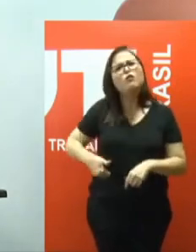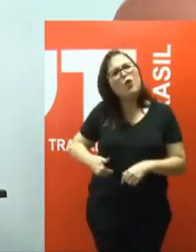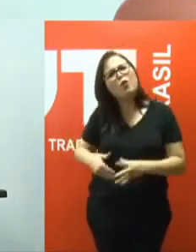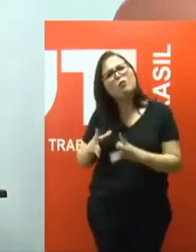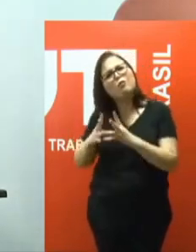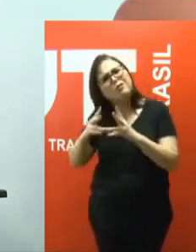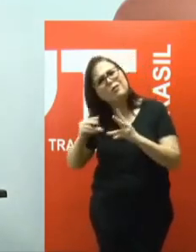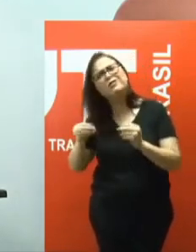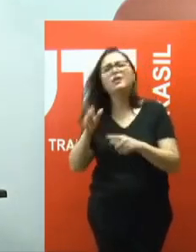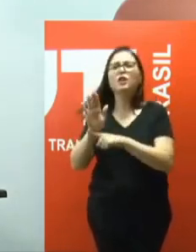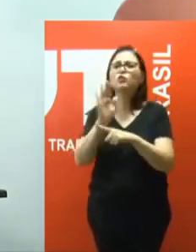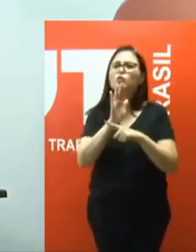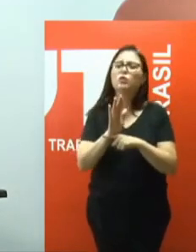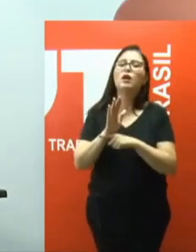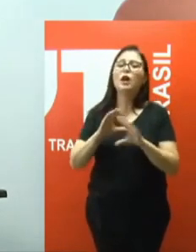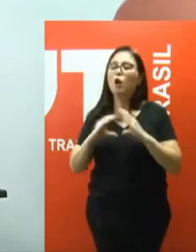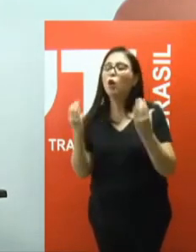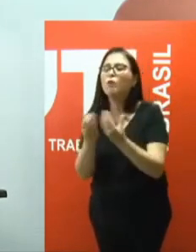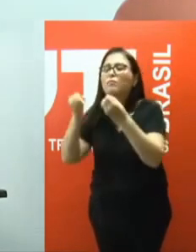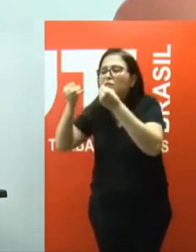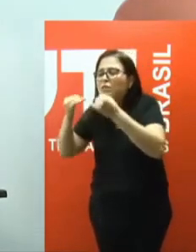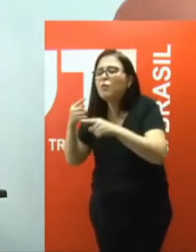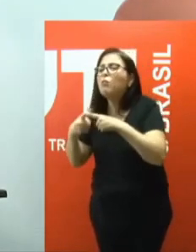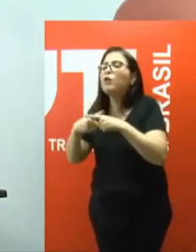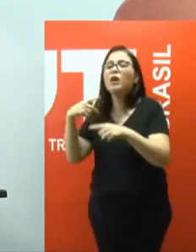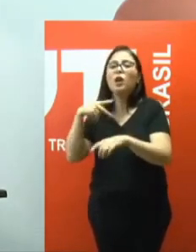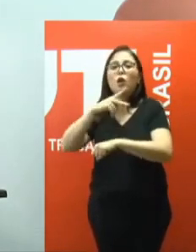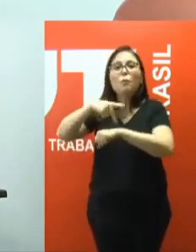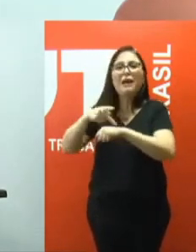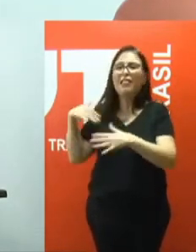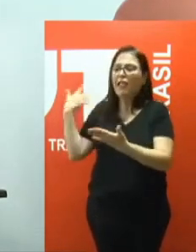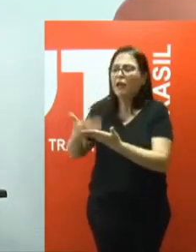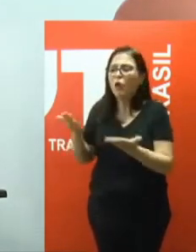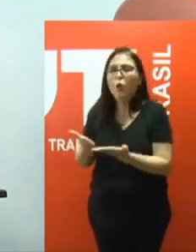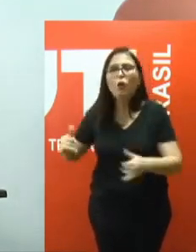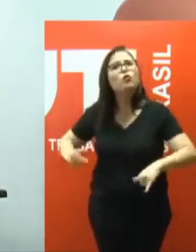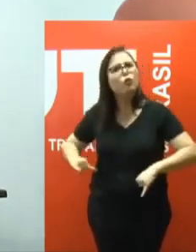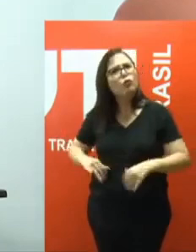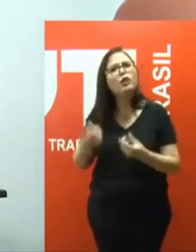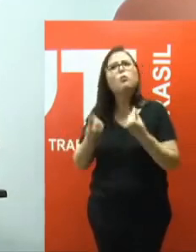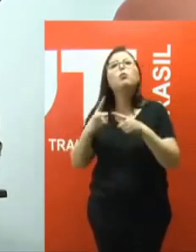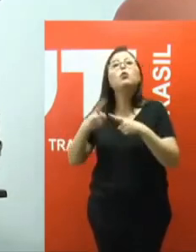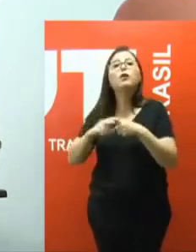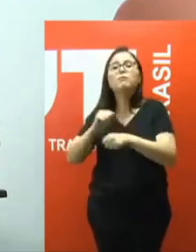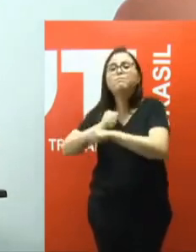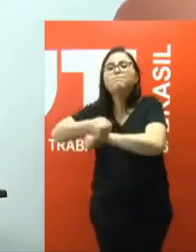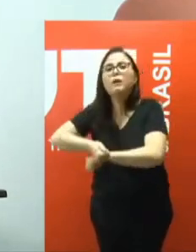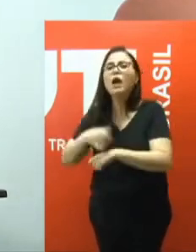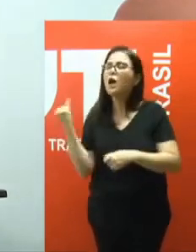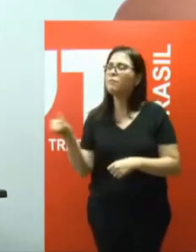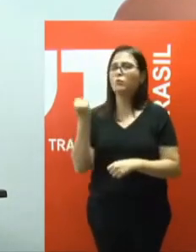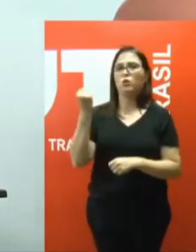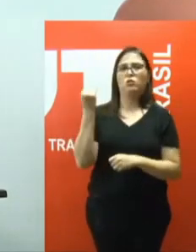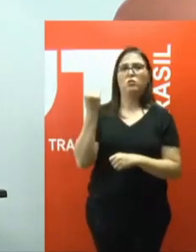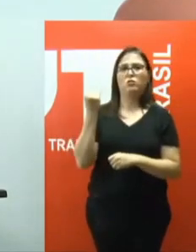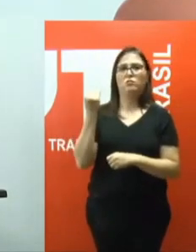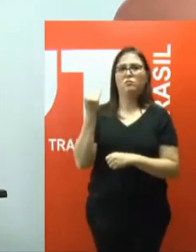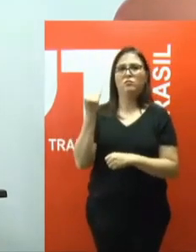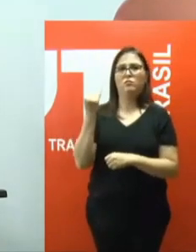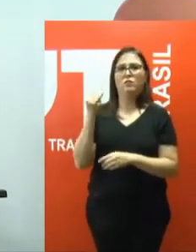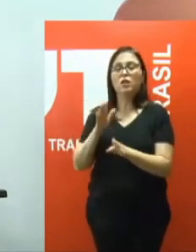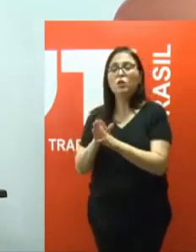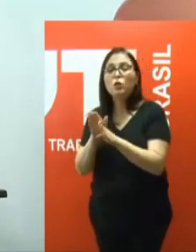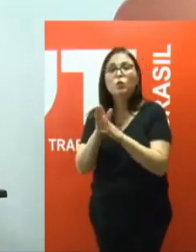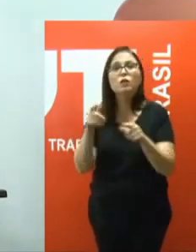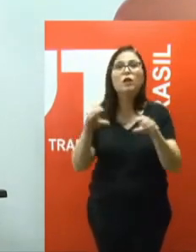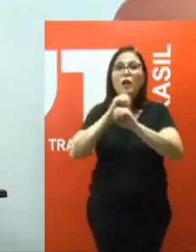da comunidade, ganhar a comunidade, dizer por que que o país está nessa situação. Isso é muito importante. E nós nos desafiamos a